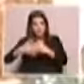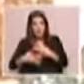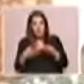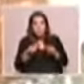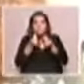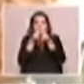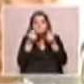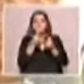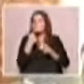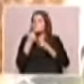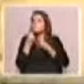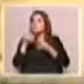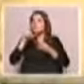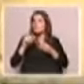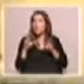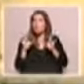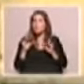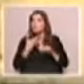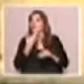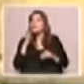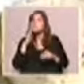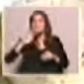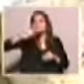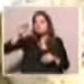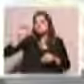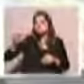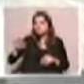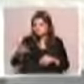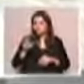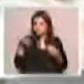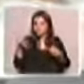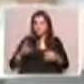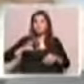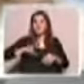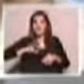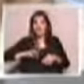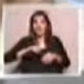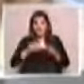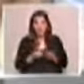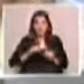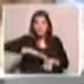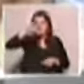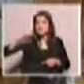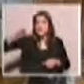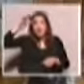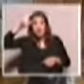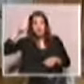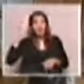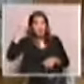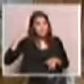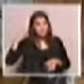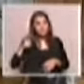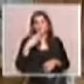o paladar e o grau de gordura variam de região para região. O queijo da serra, feito com leite de ovelhas, é um dos